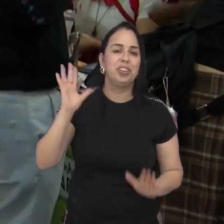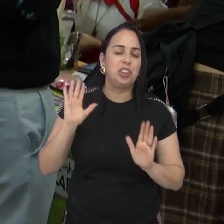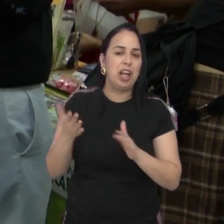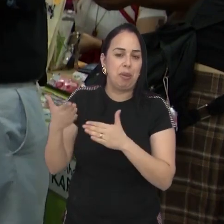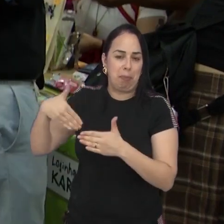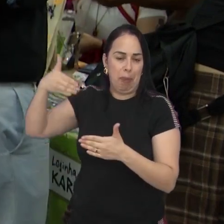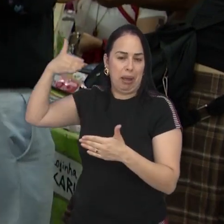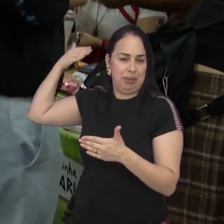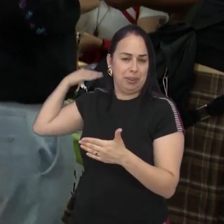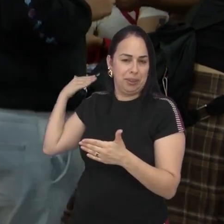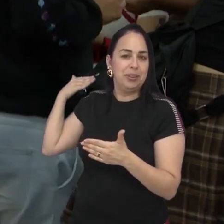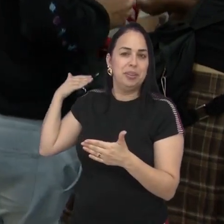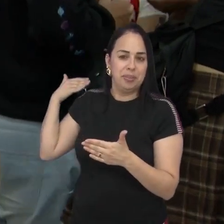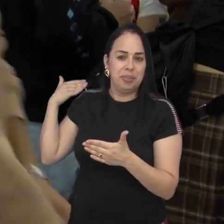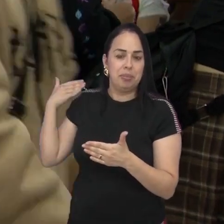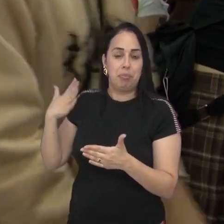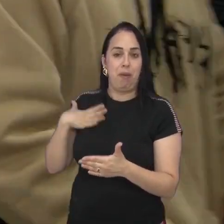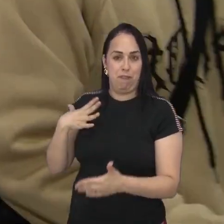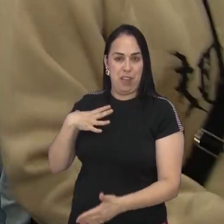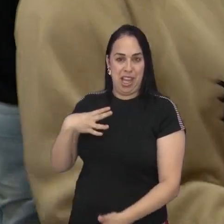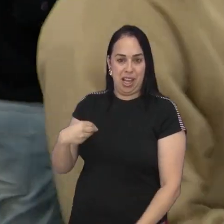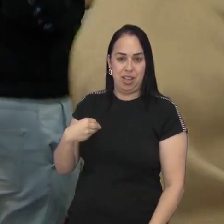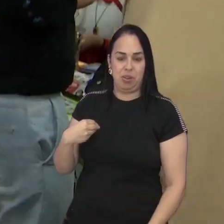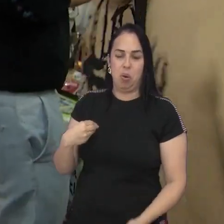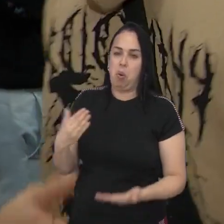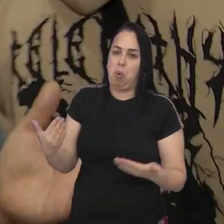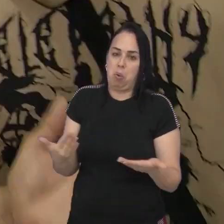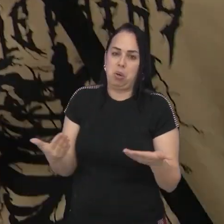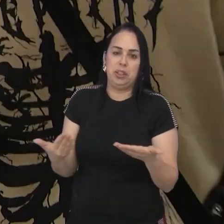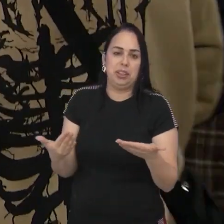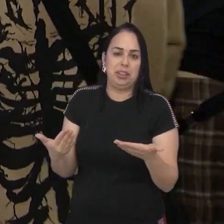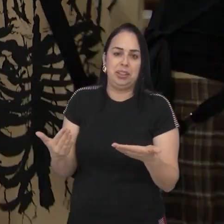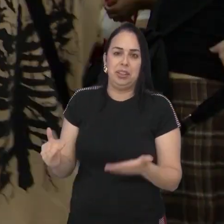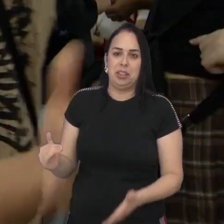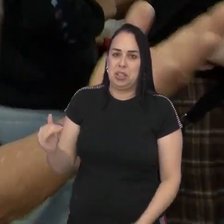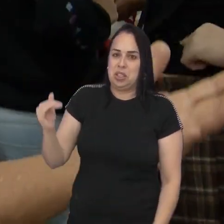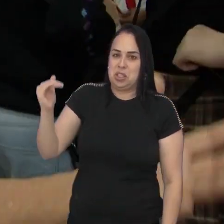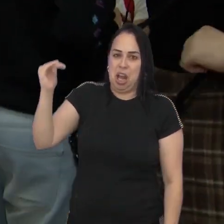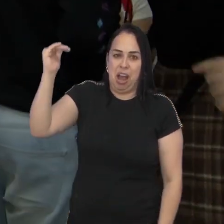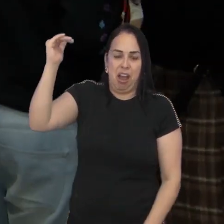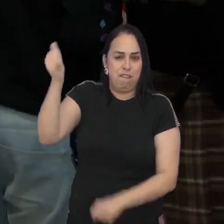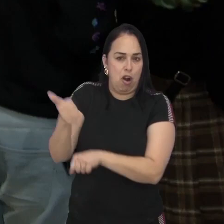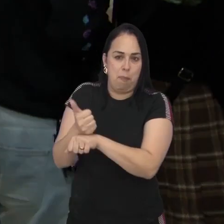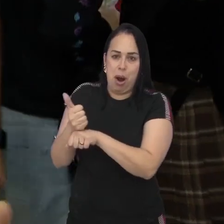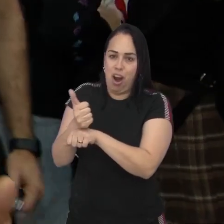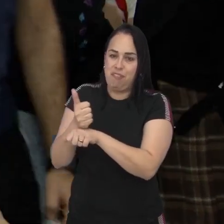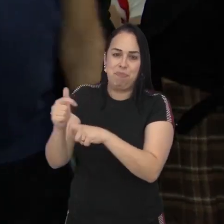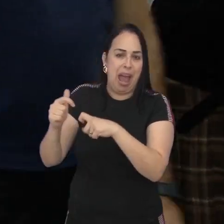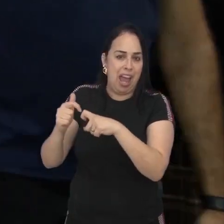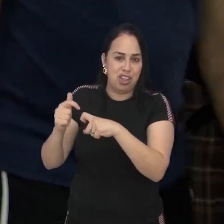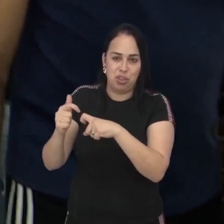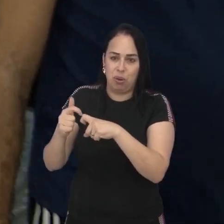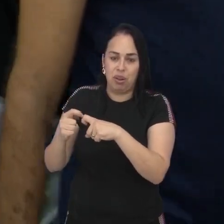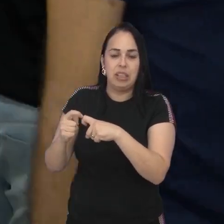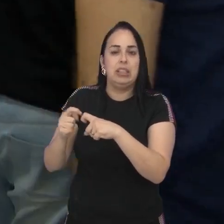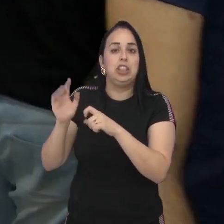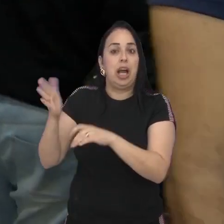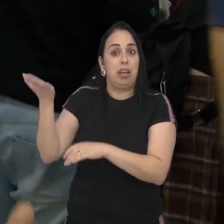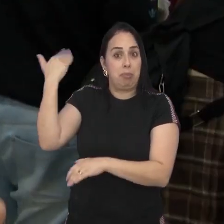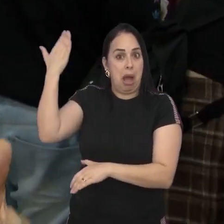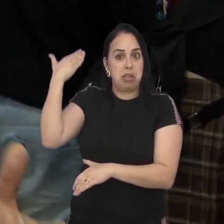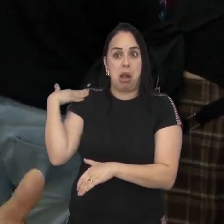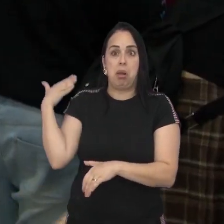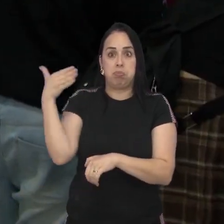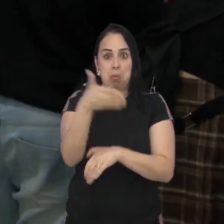Já no passado, né, o meu filho, né, que hoje já é médico, né, também